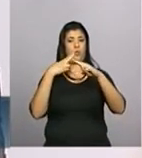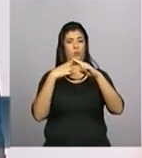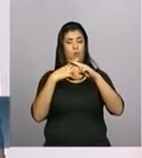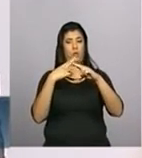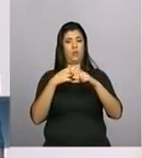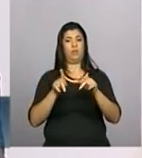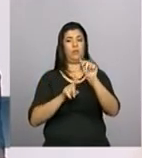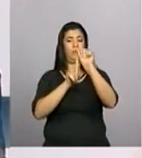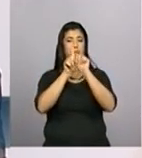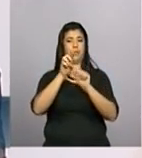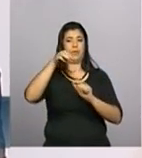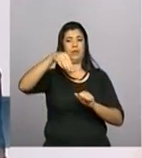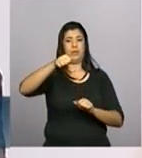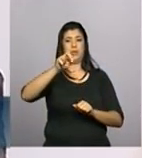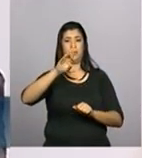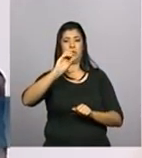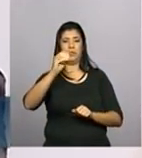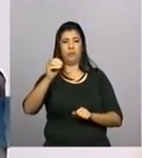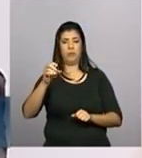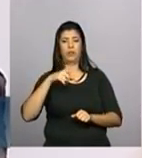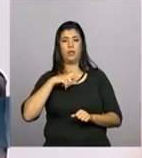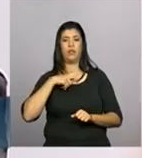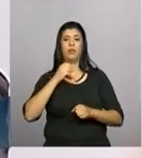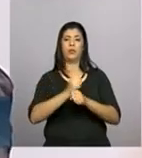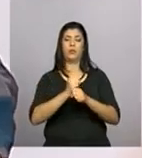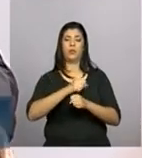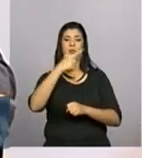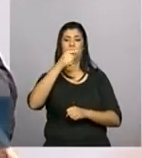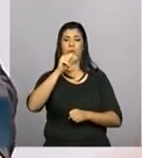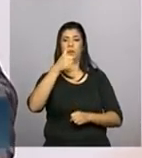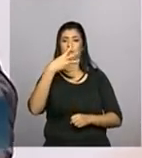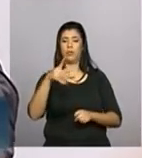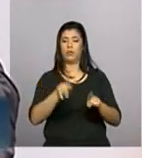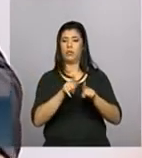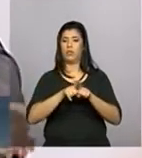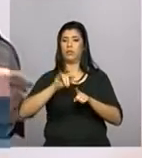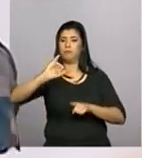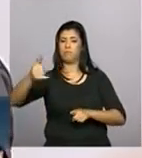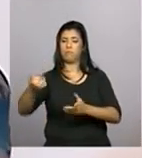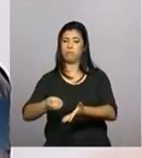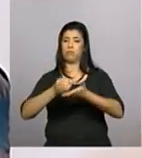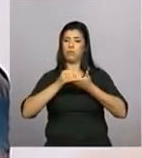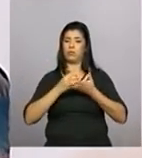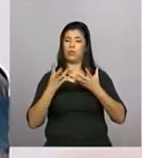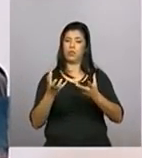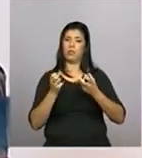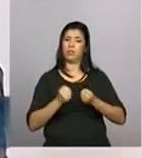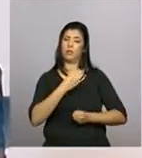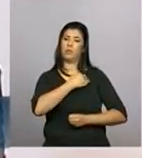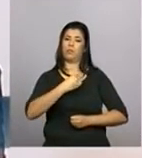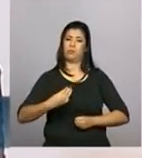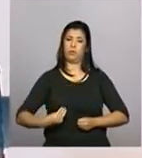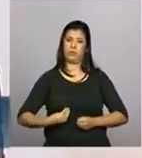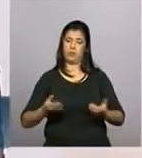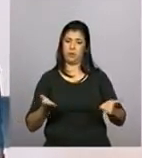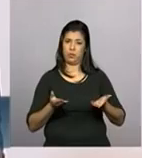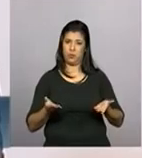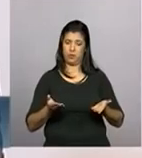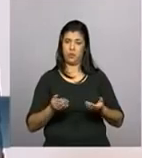desse ano de 2014 ter me dado a oportunidade de assumir esse ministério em nome do